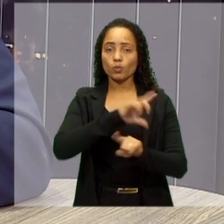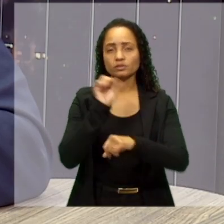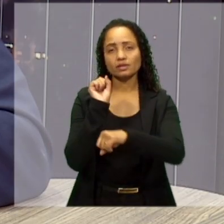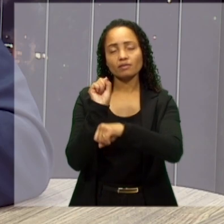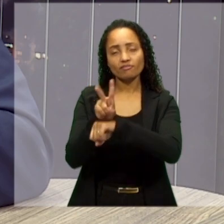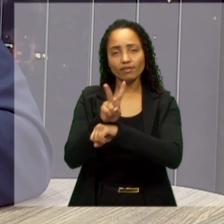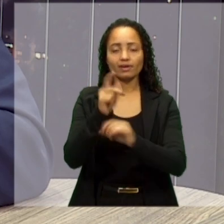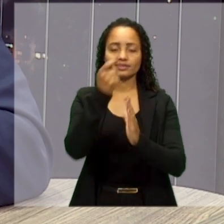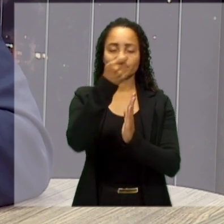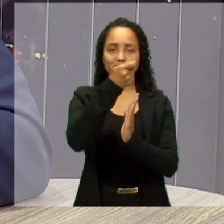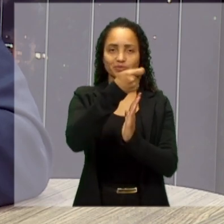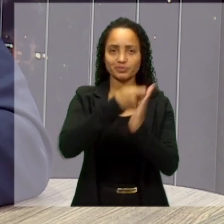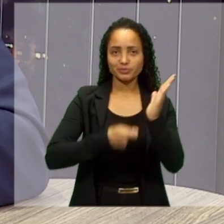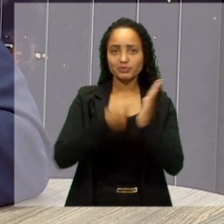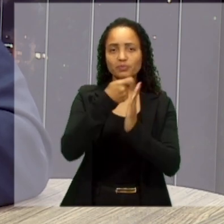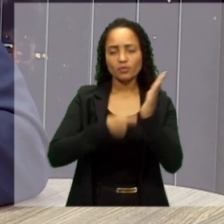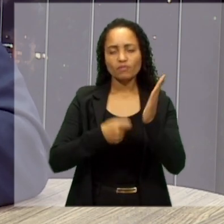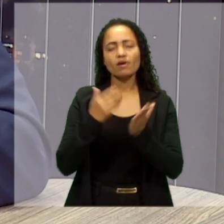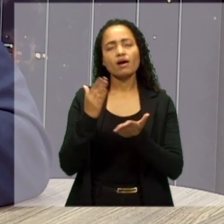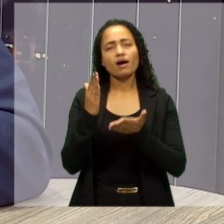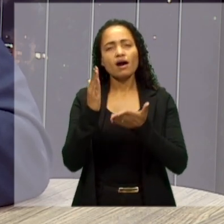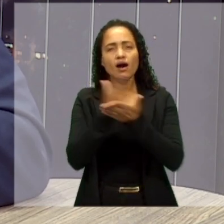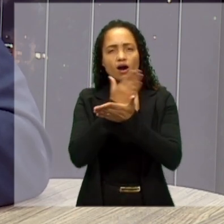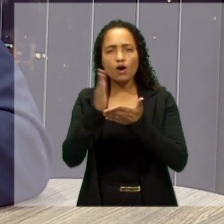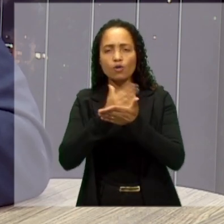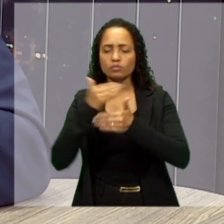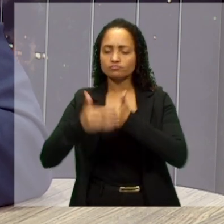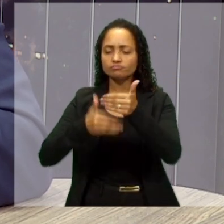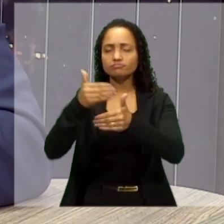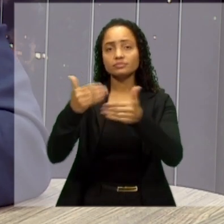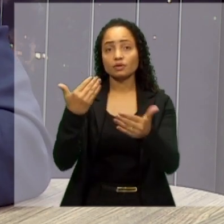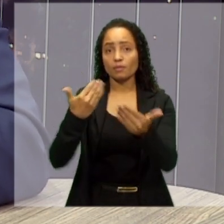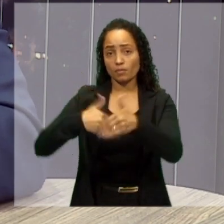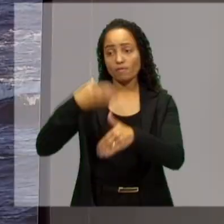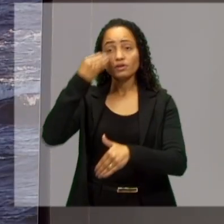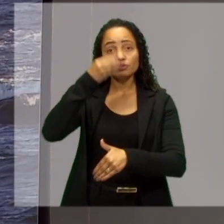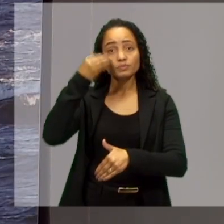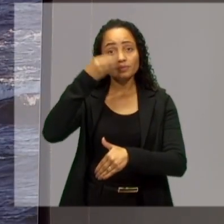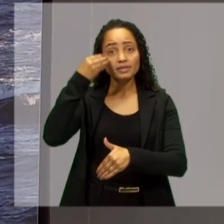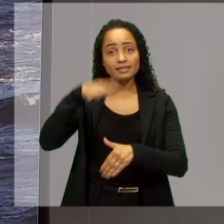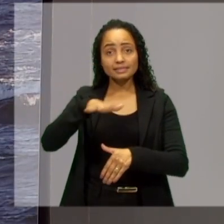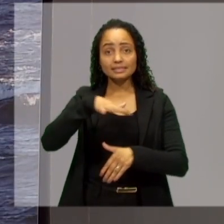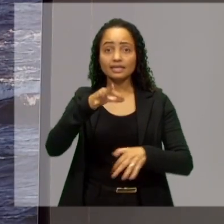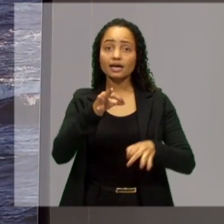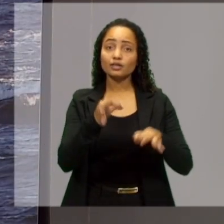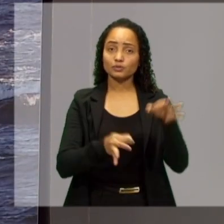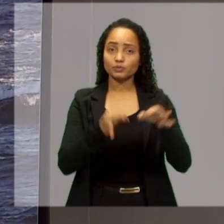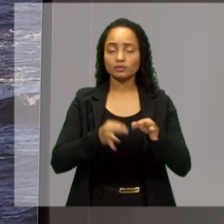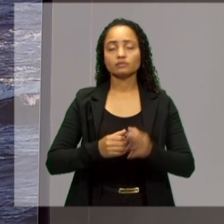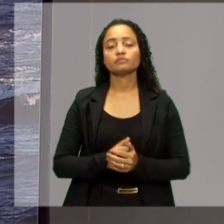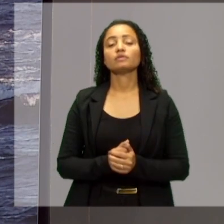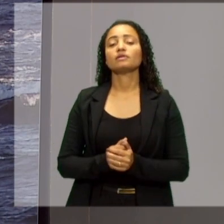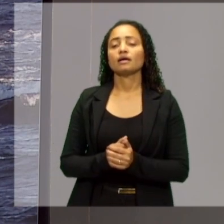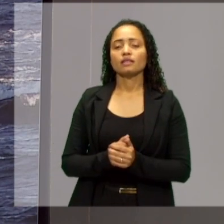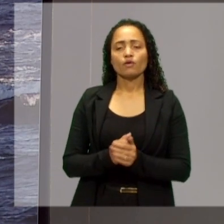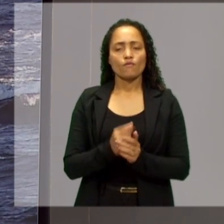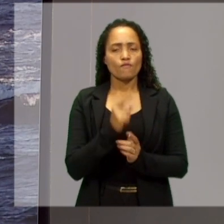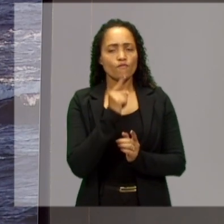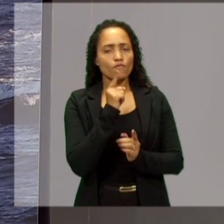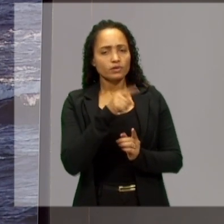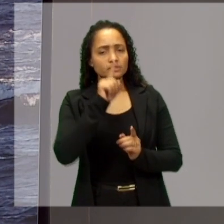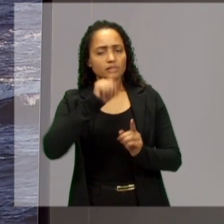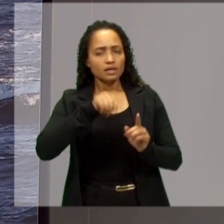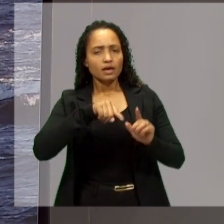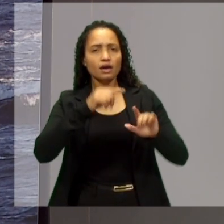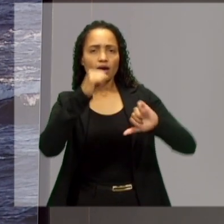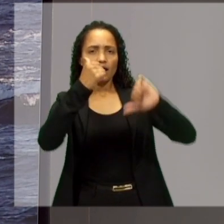concurso público, algumas etapas de prova, além da experiência jurídica. A princípio, então, o senhor era analista da